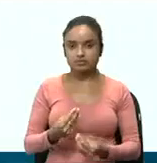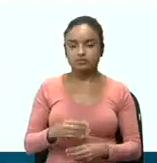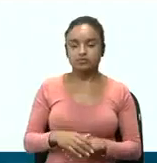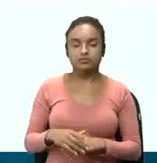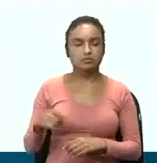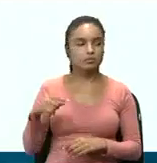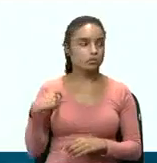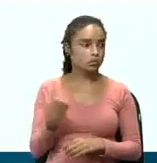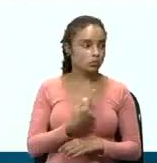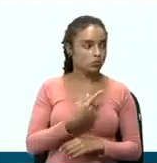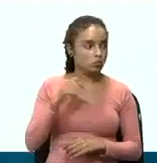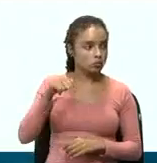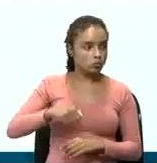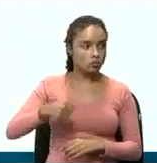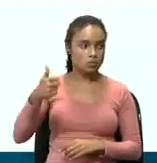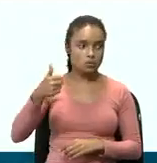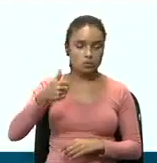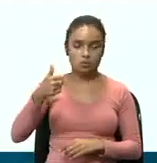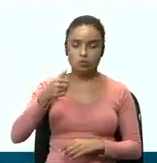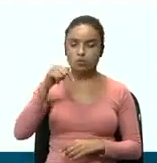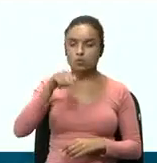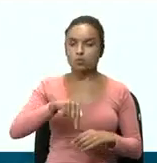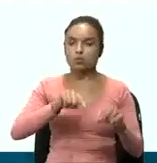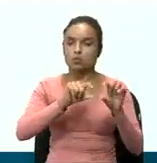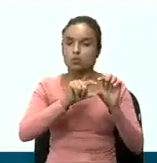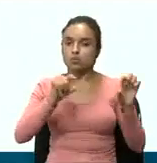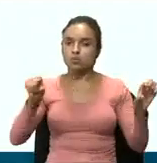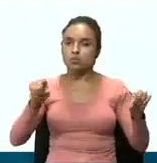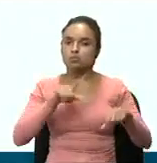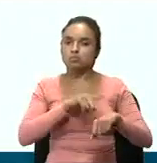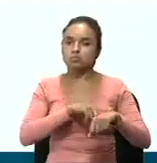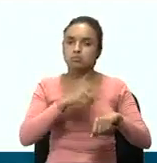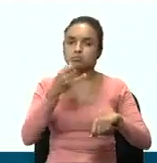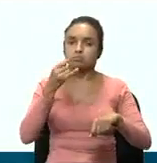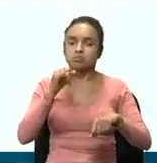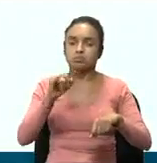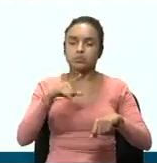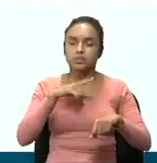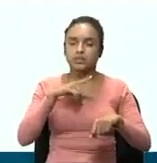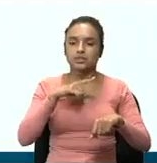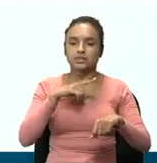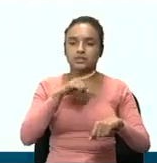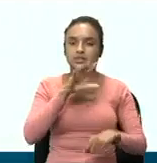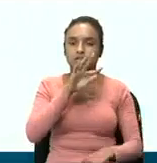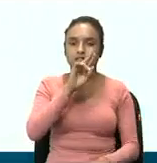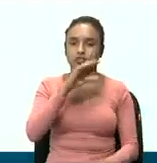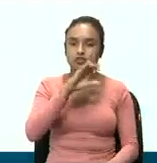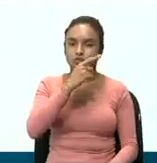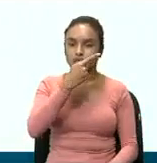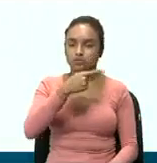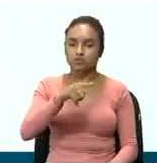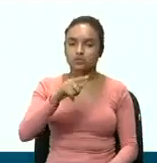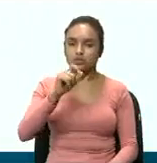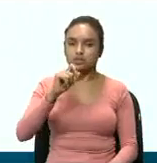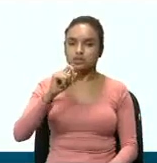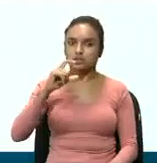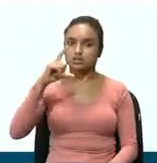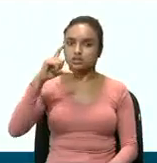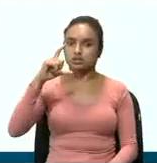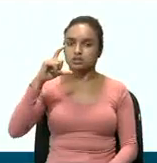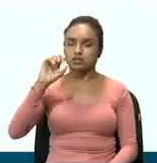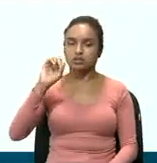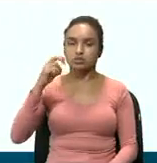Nós vamos, no nosso primeiro momento, entender se essa função é crescente ou se essa função